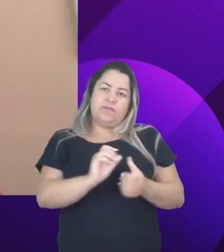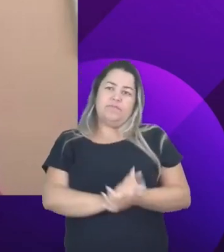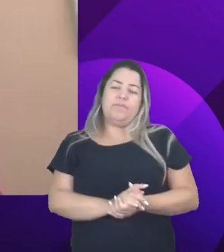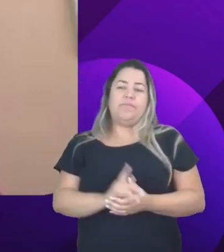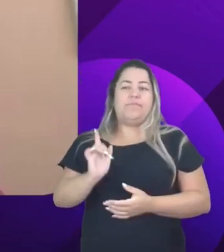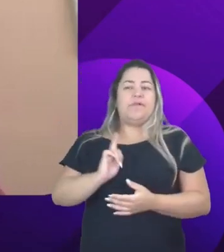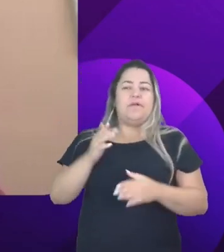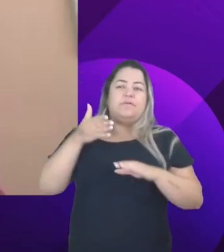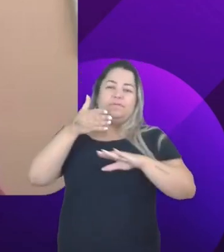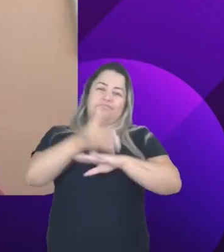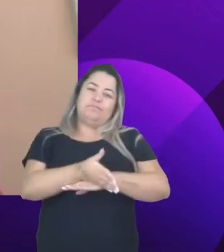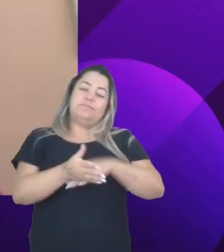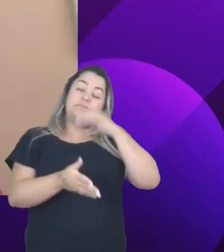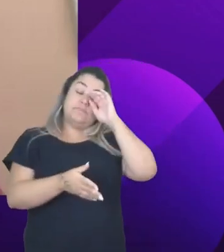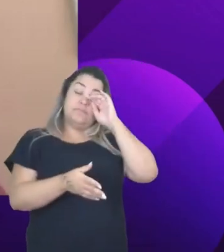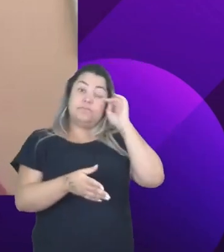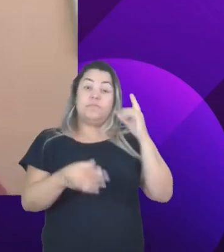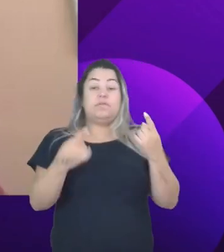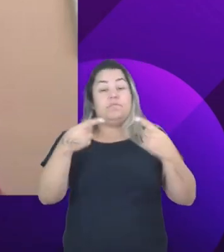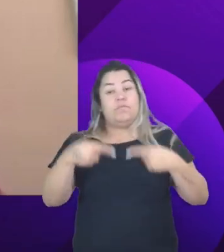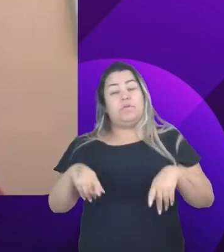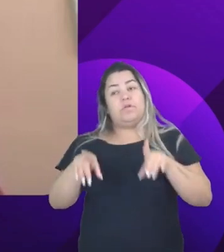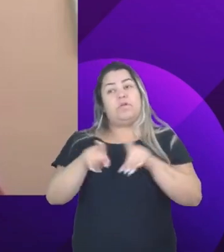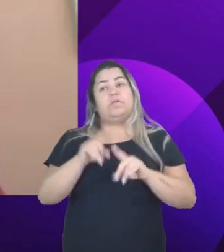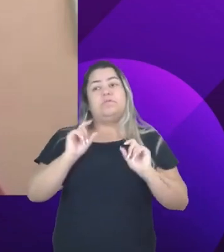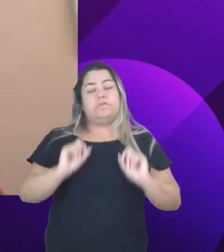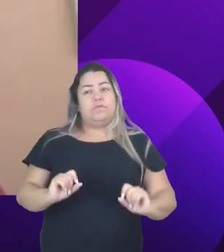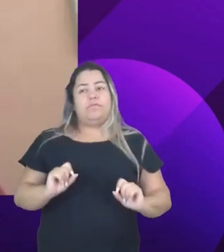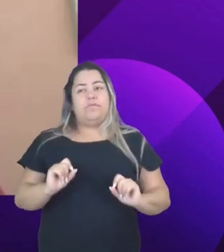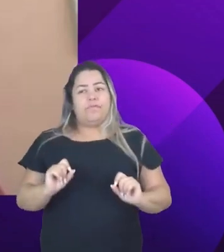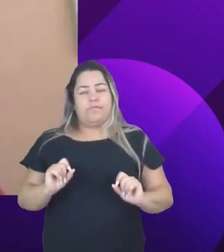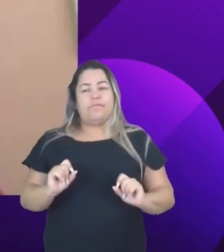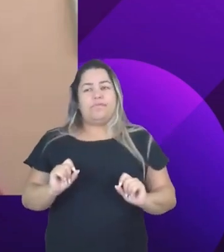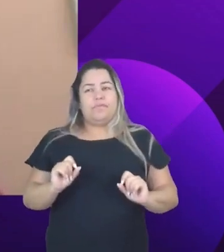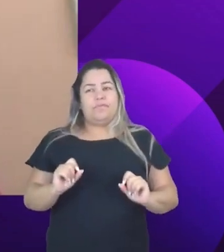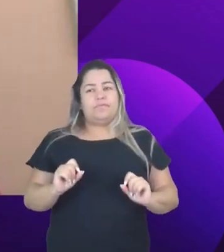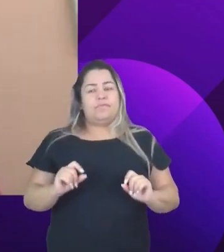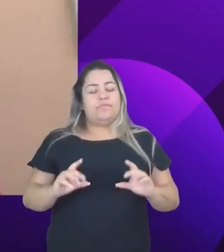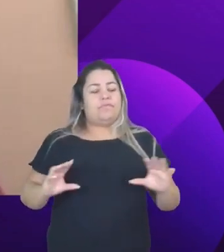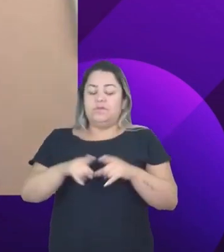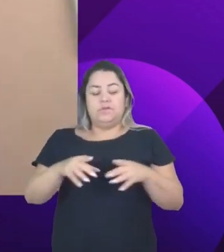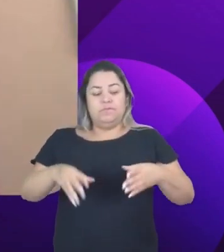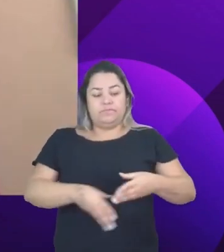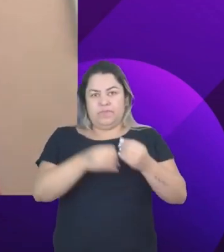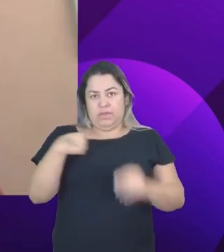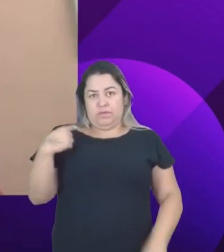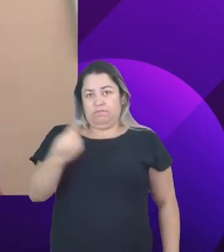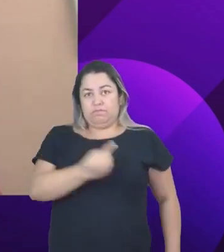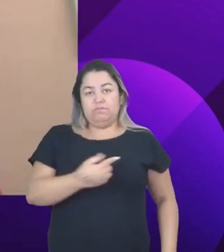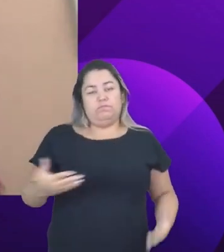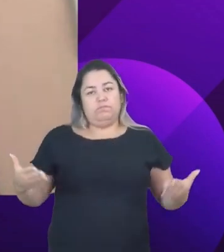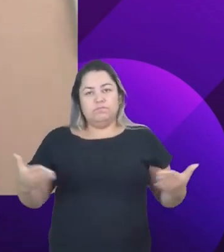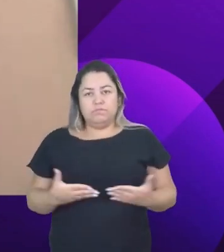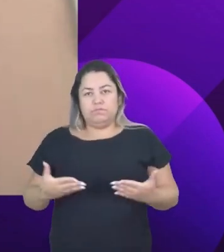ter acesso a essa política transversal e interligada. Desse